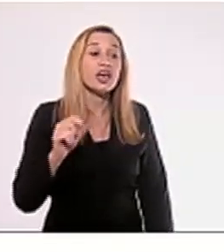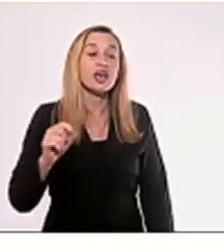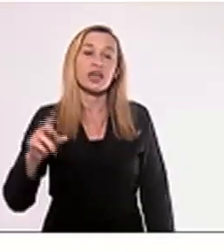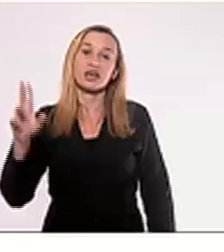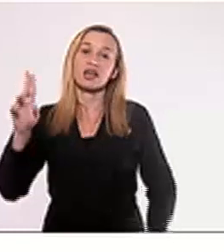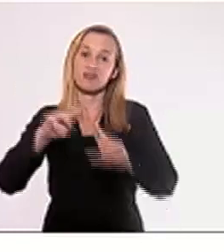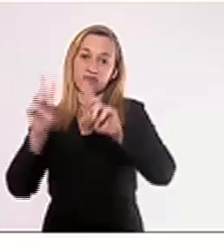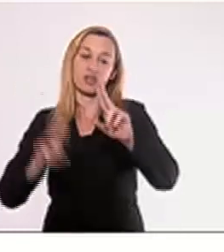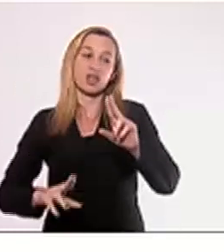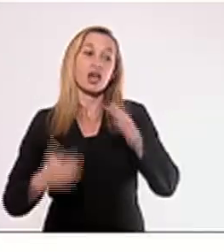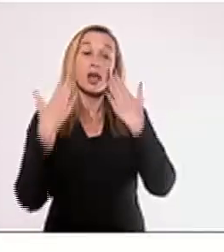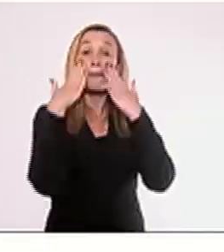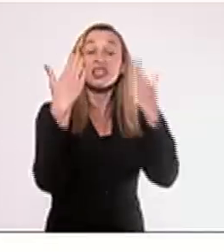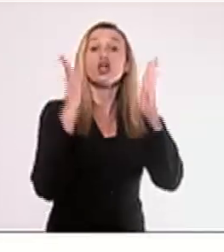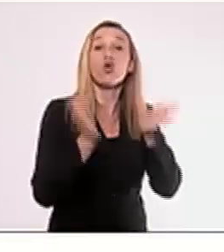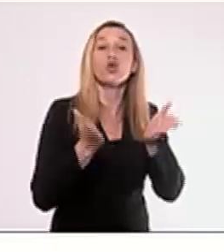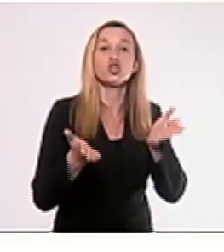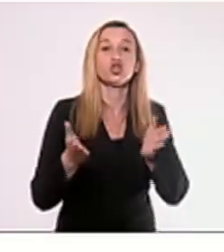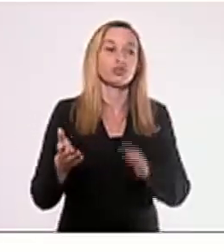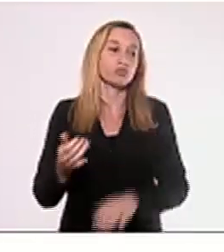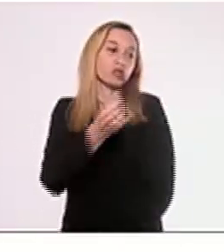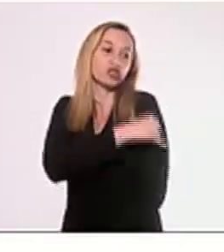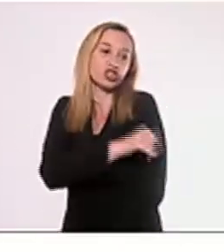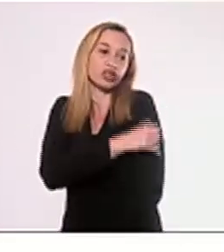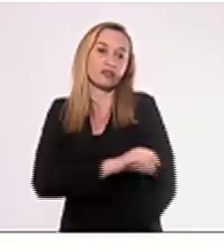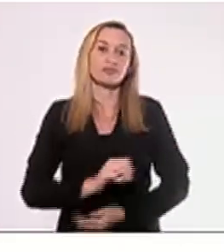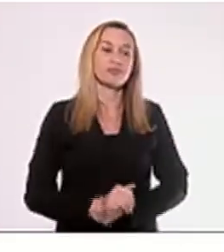Rio de Janeiro.